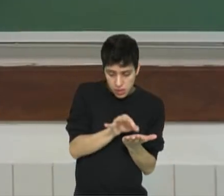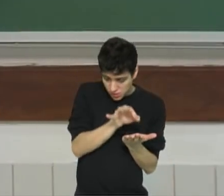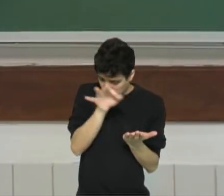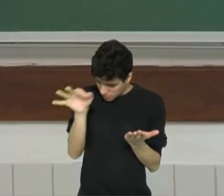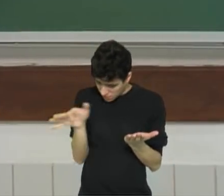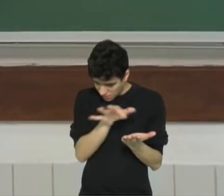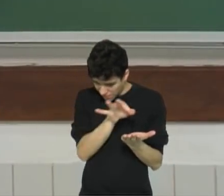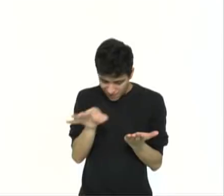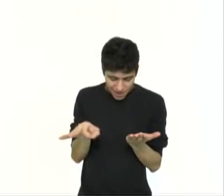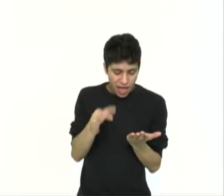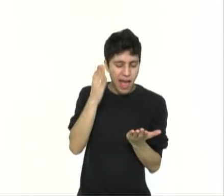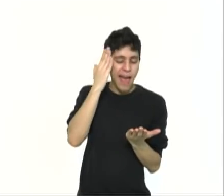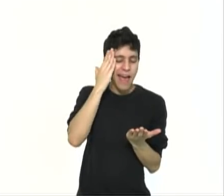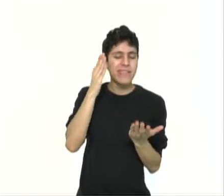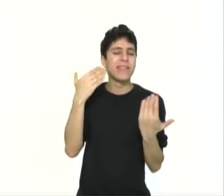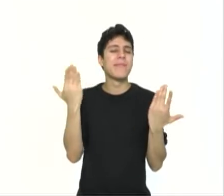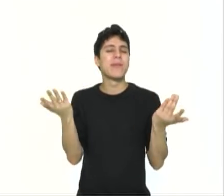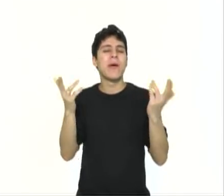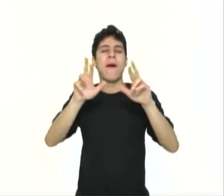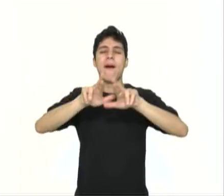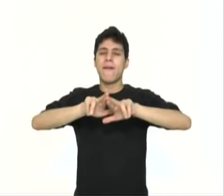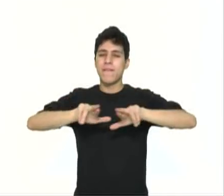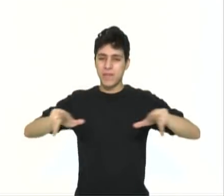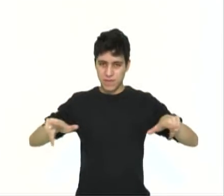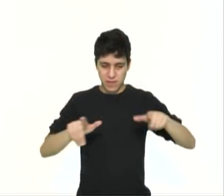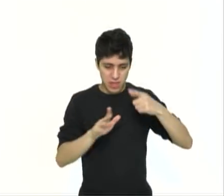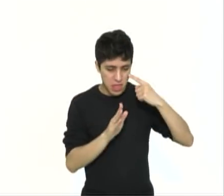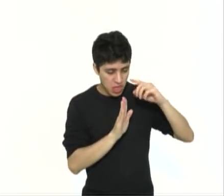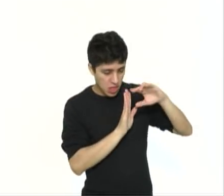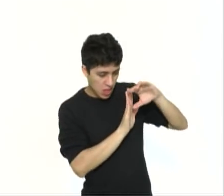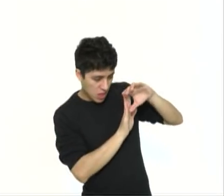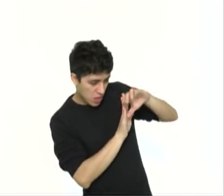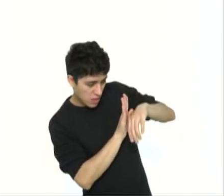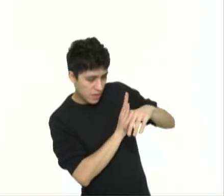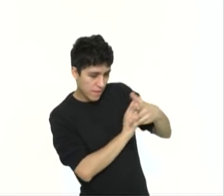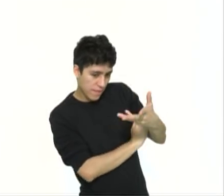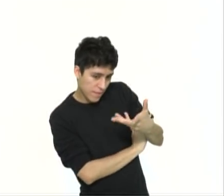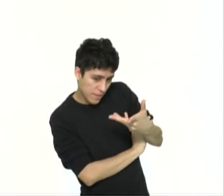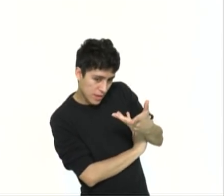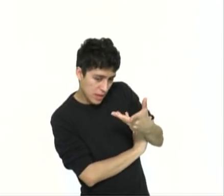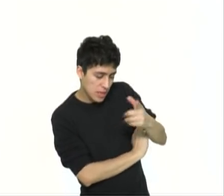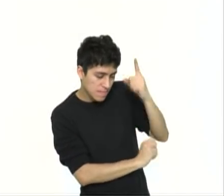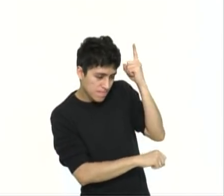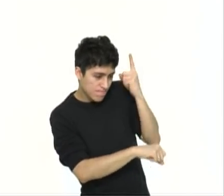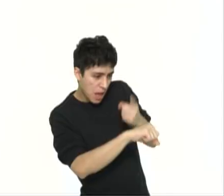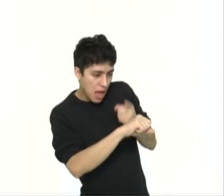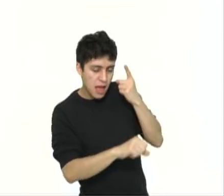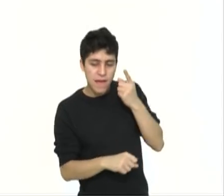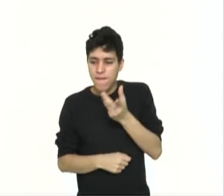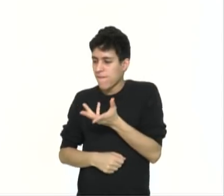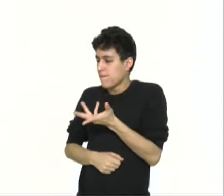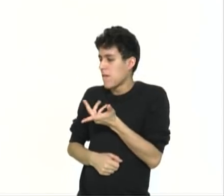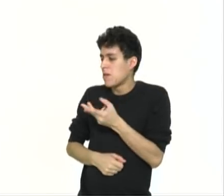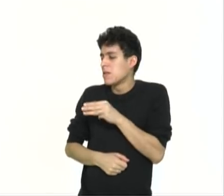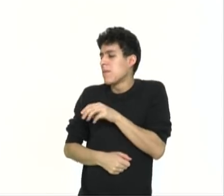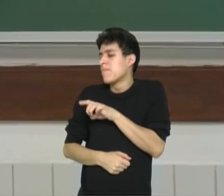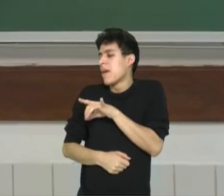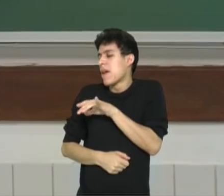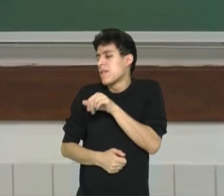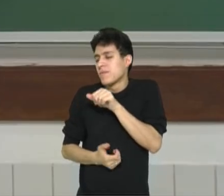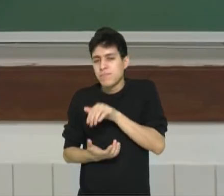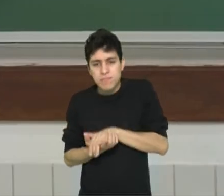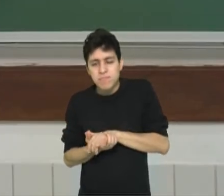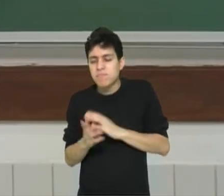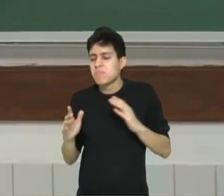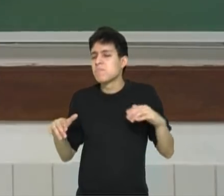encontrar. Qual é a diferença entre os conceitos de velocidade instantânea e velocidade média? Qual que é a